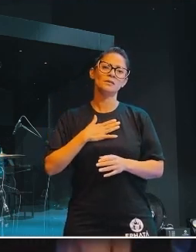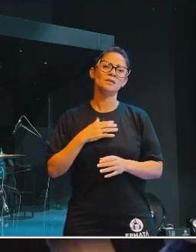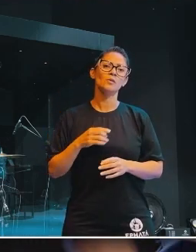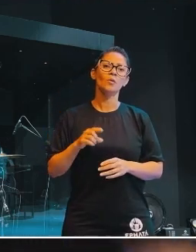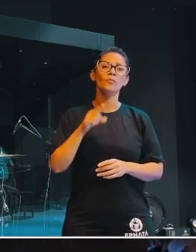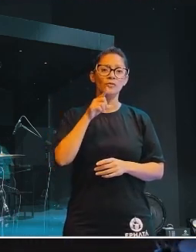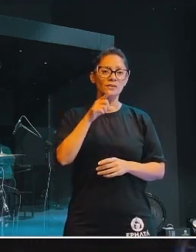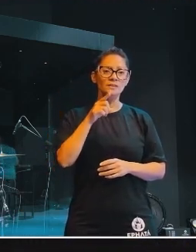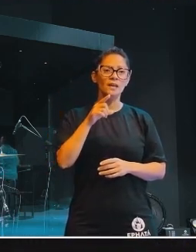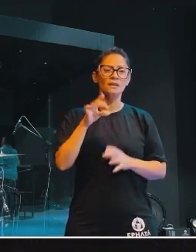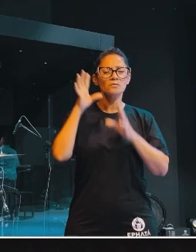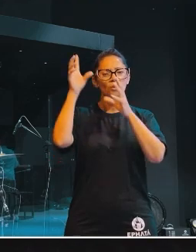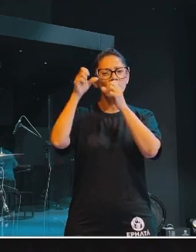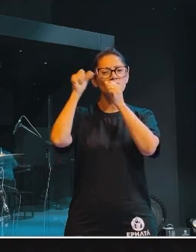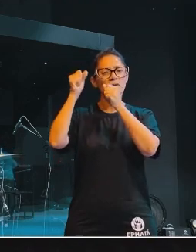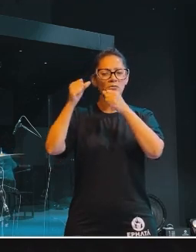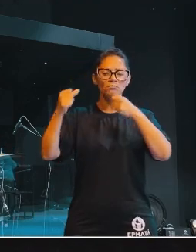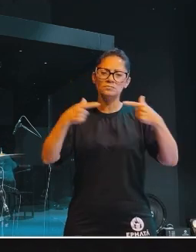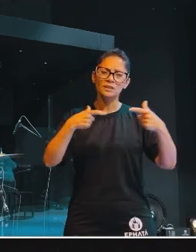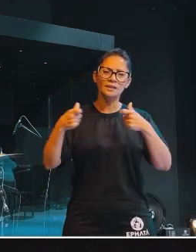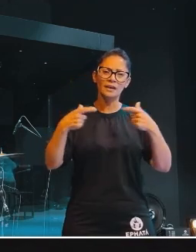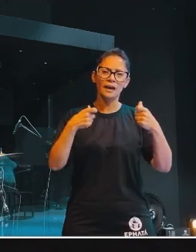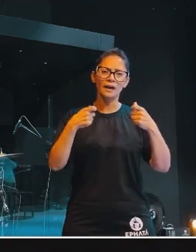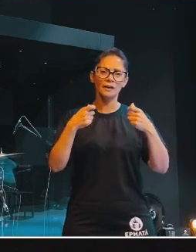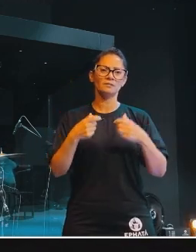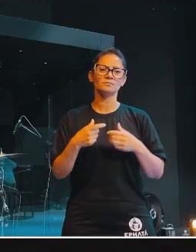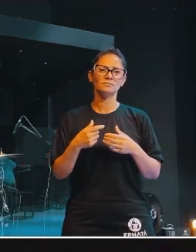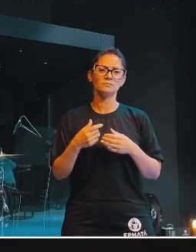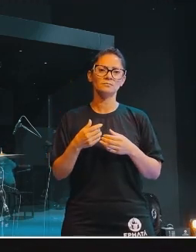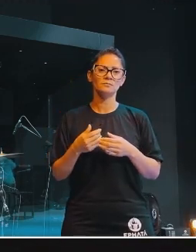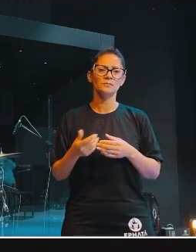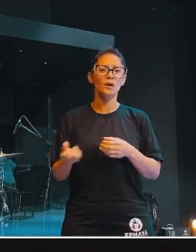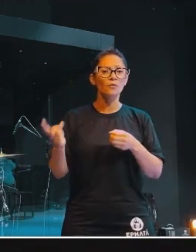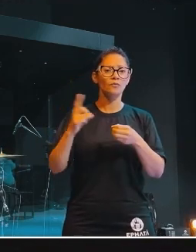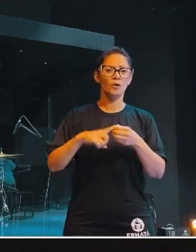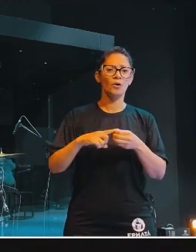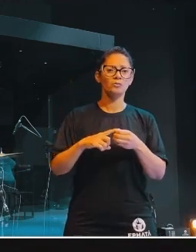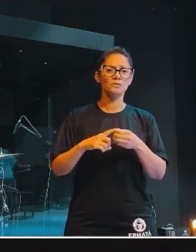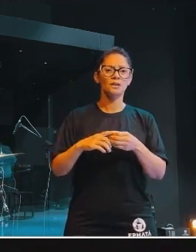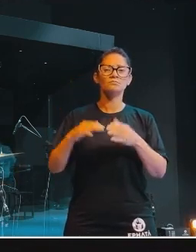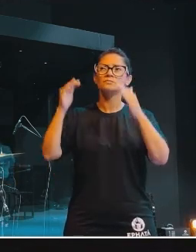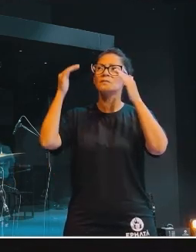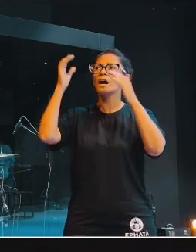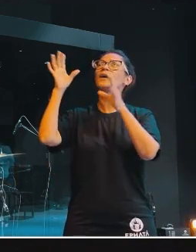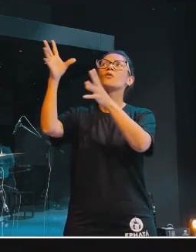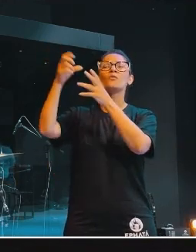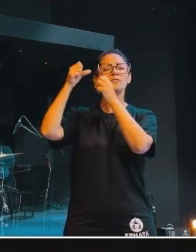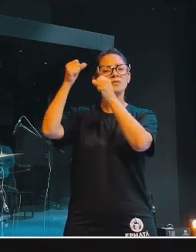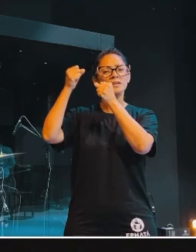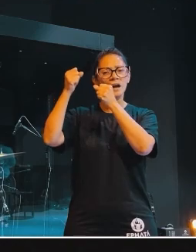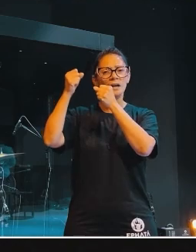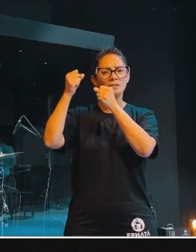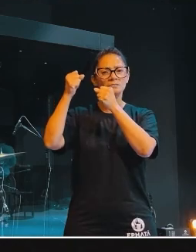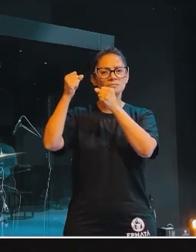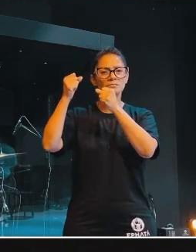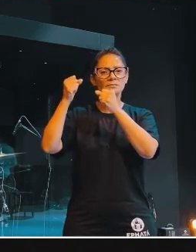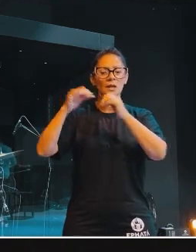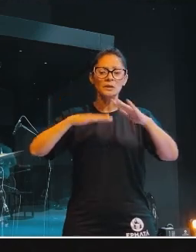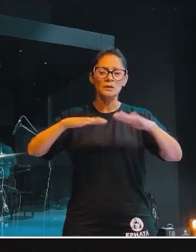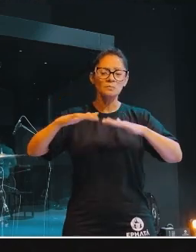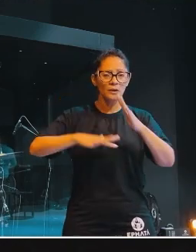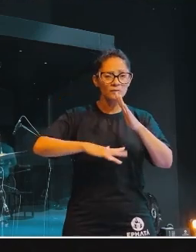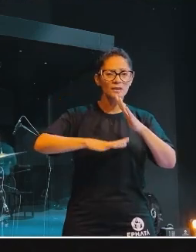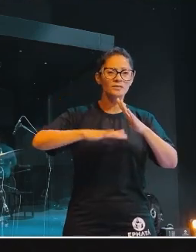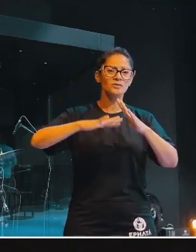guerra. Volta a confiar em mim no meio dessa enchente, da mesma forma que você